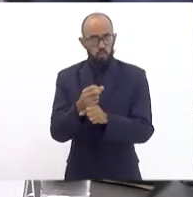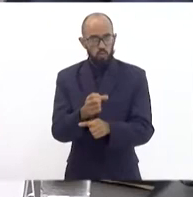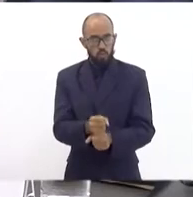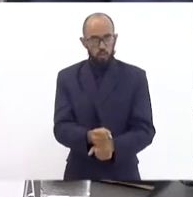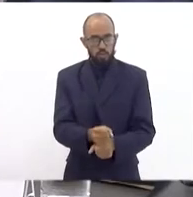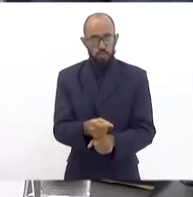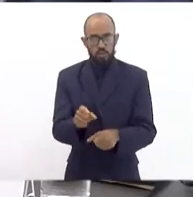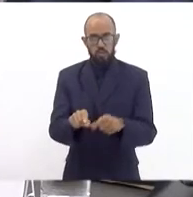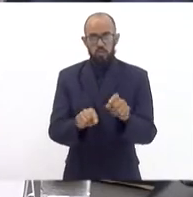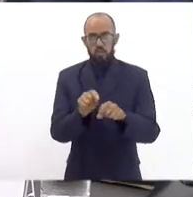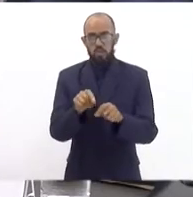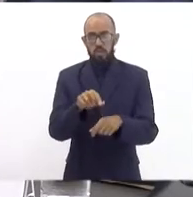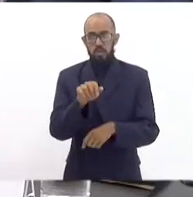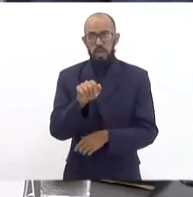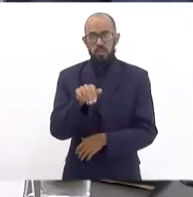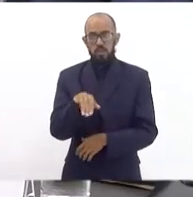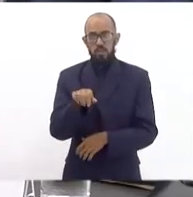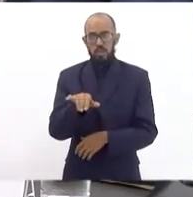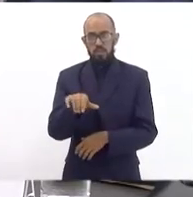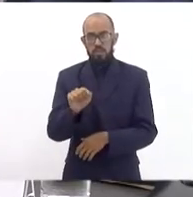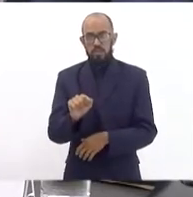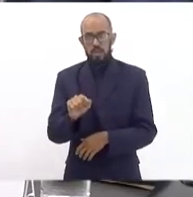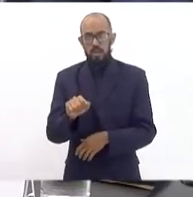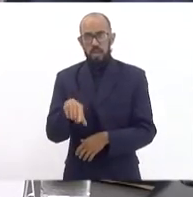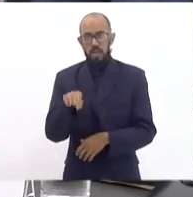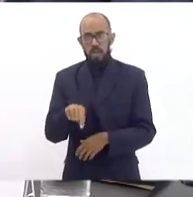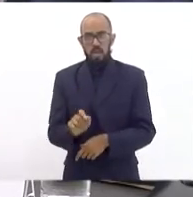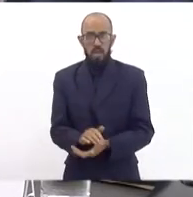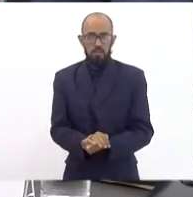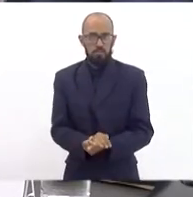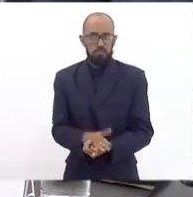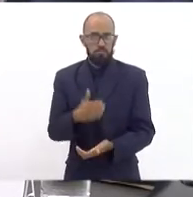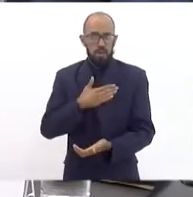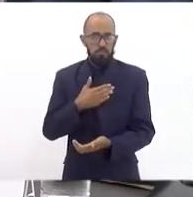que a agência representa, mas é um mix para mim